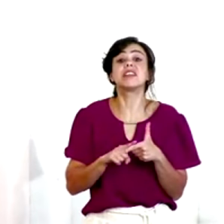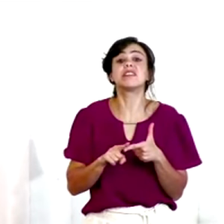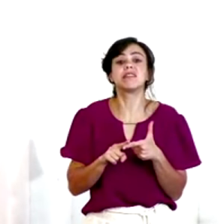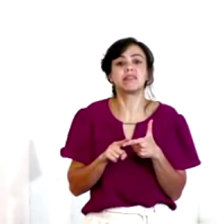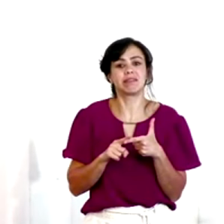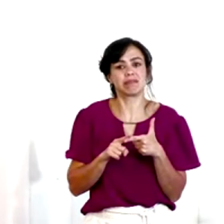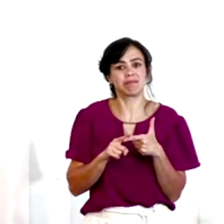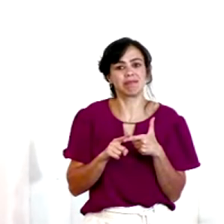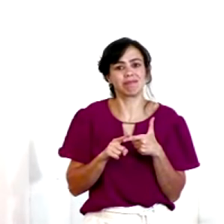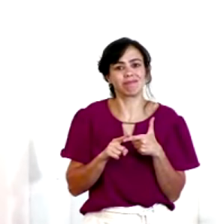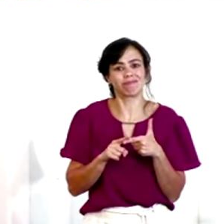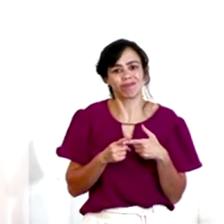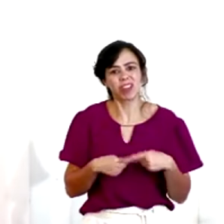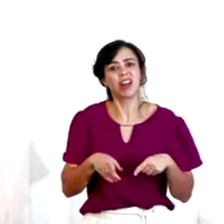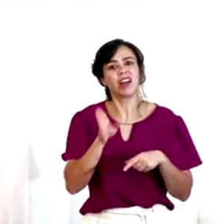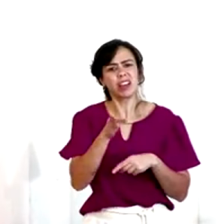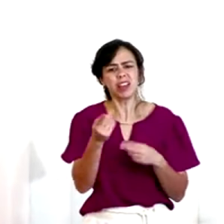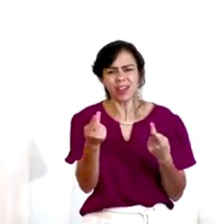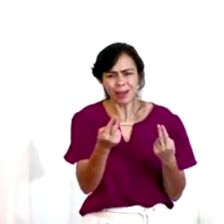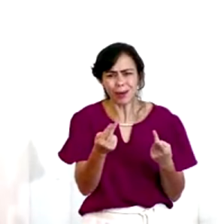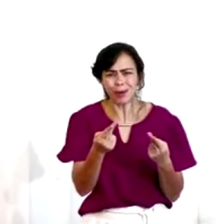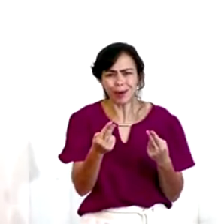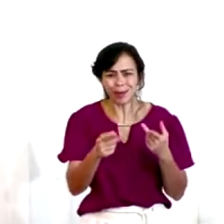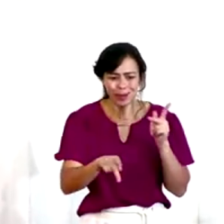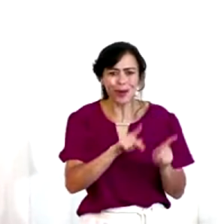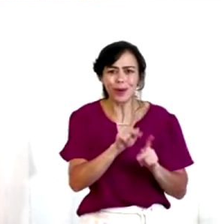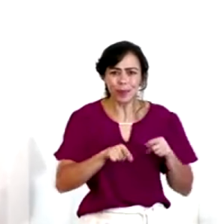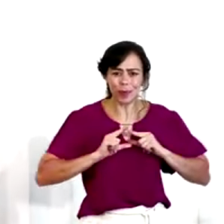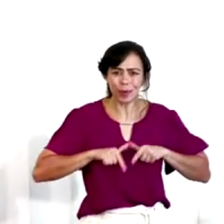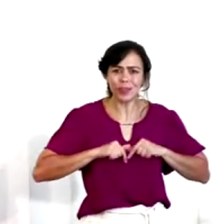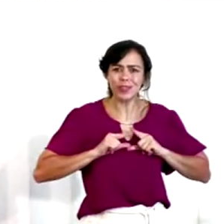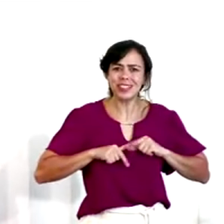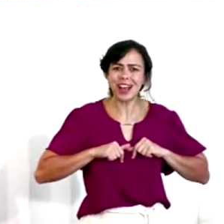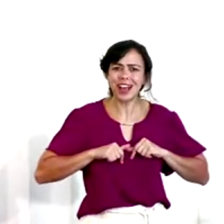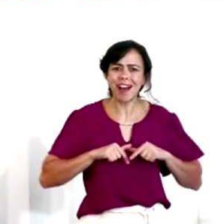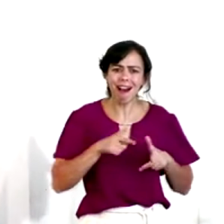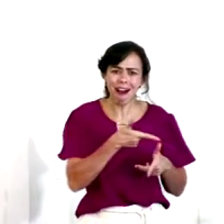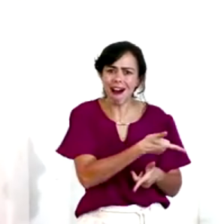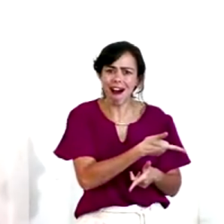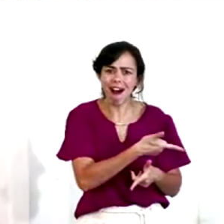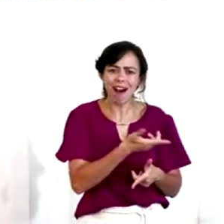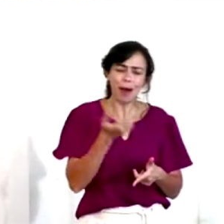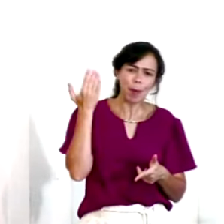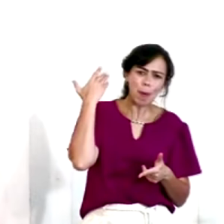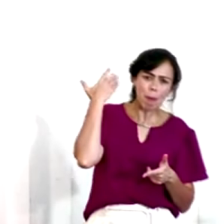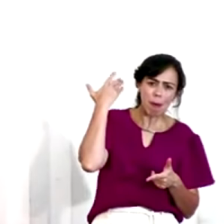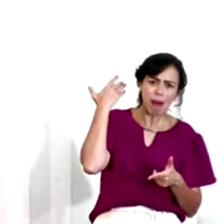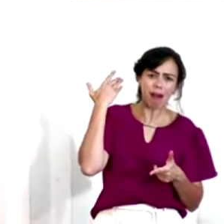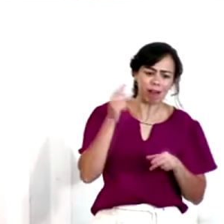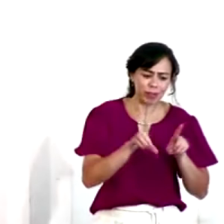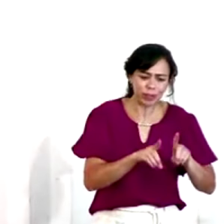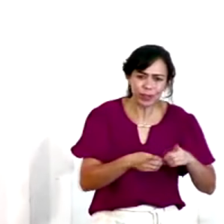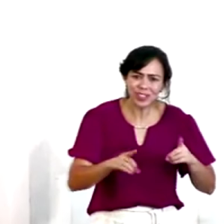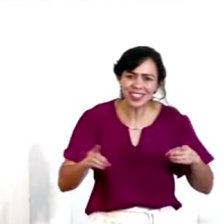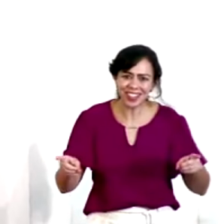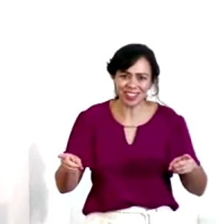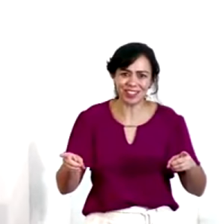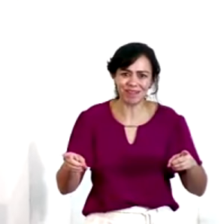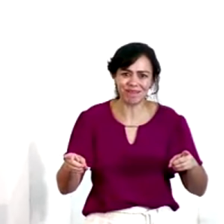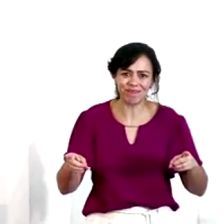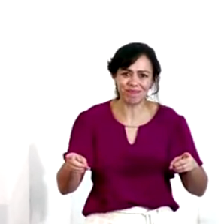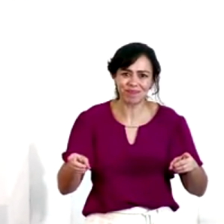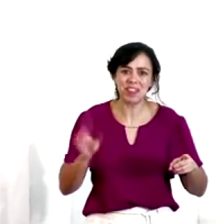É assim que este povo se encontrava. Eles reconheceram aquilo que Deus fez por eles. Se